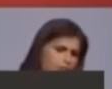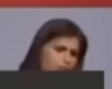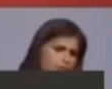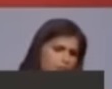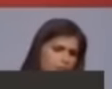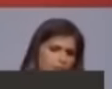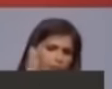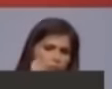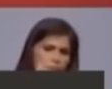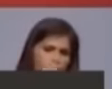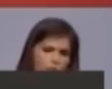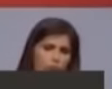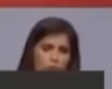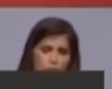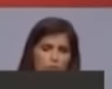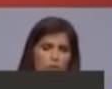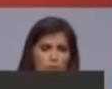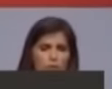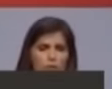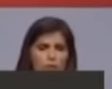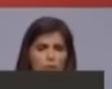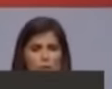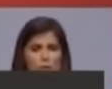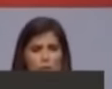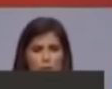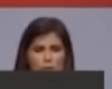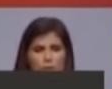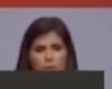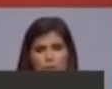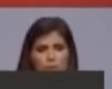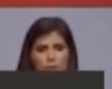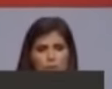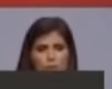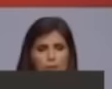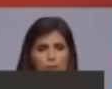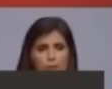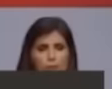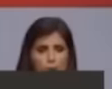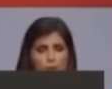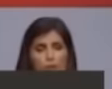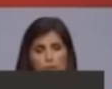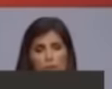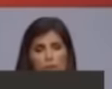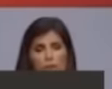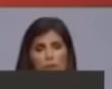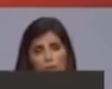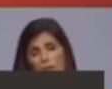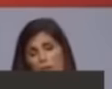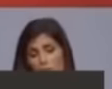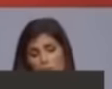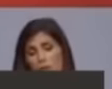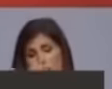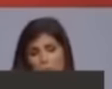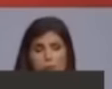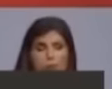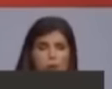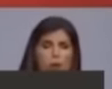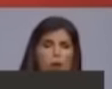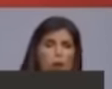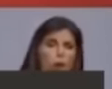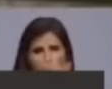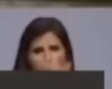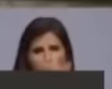nós estamos a ver e estamos a discutir inclusive eh no exterior aqui em Portugal em